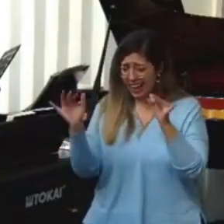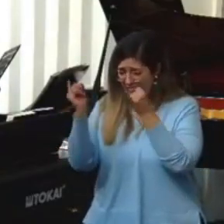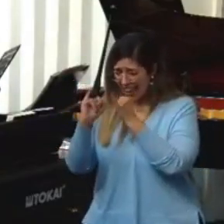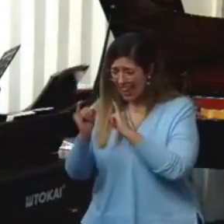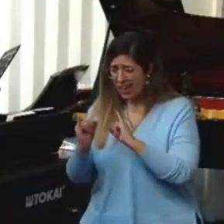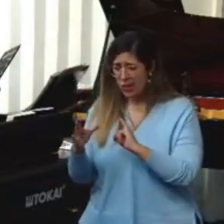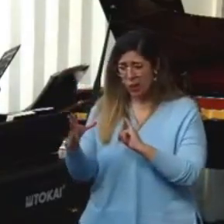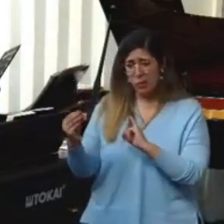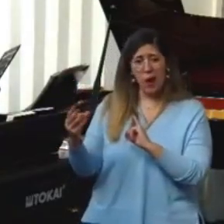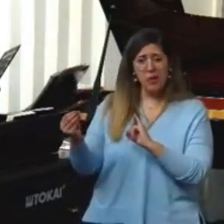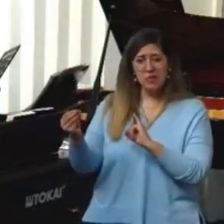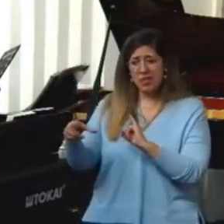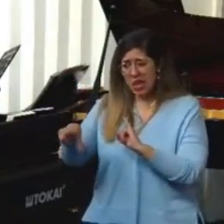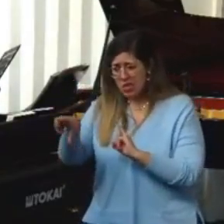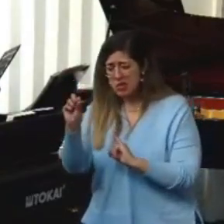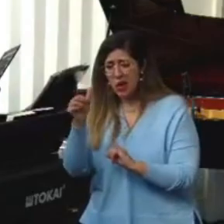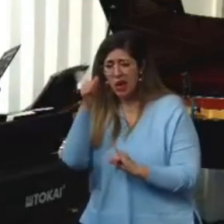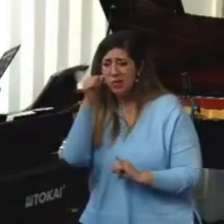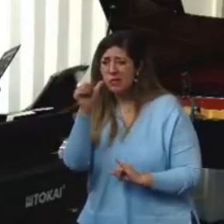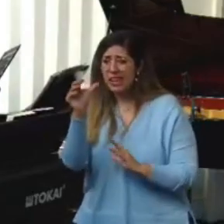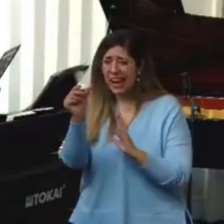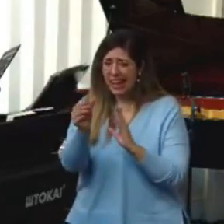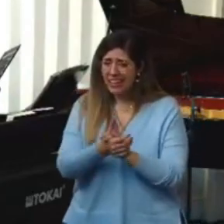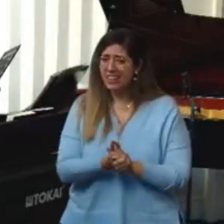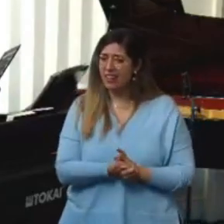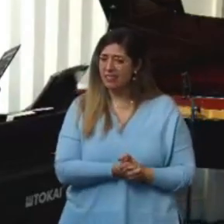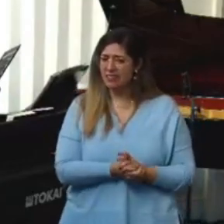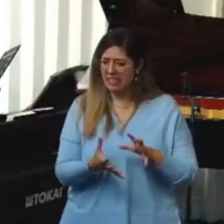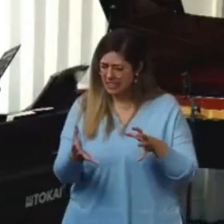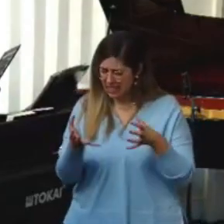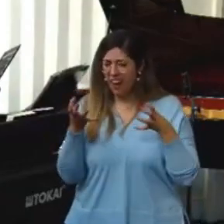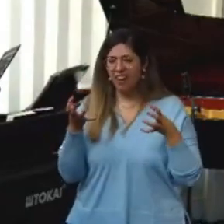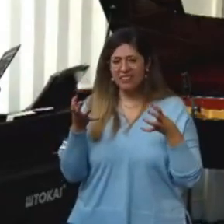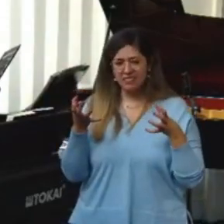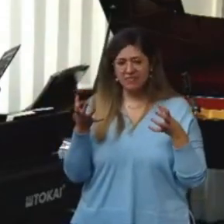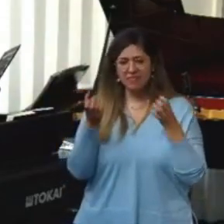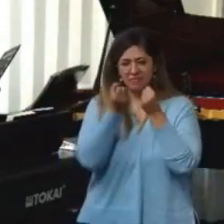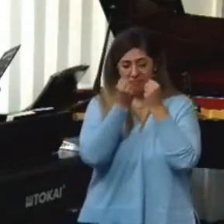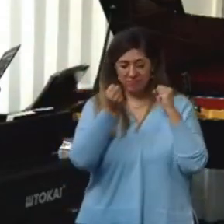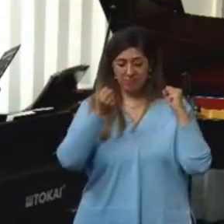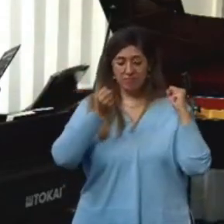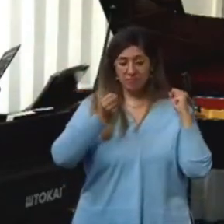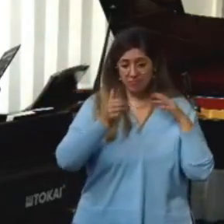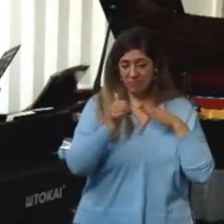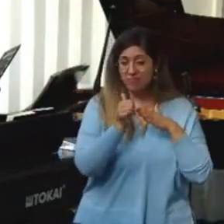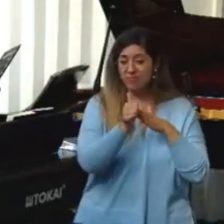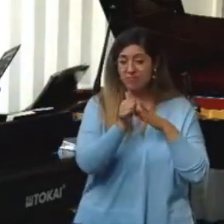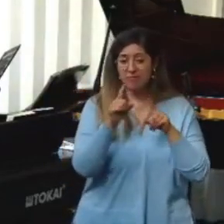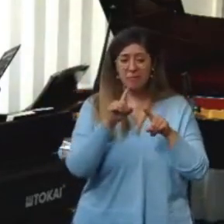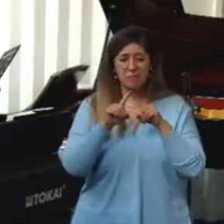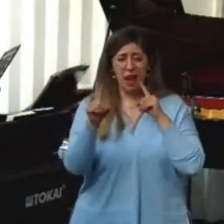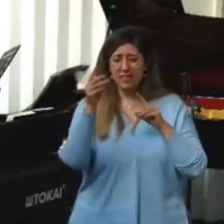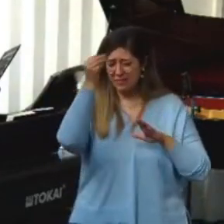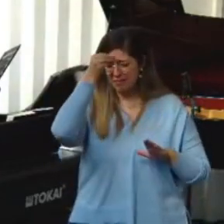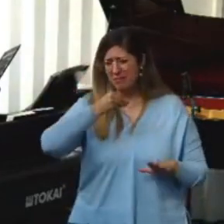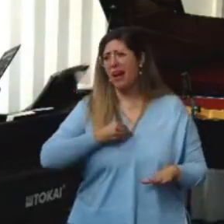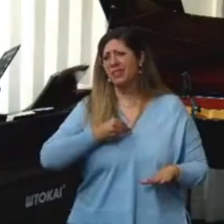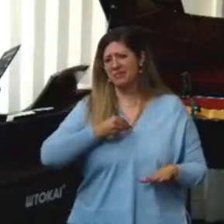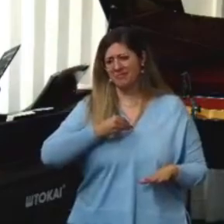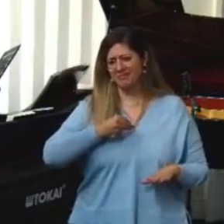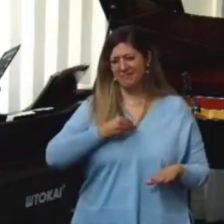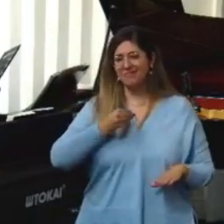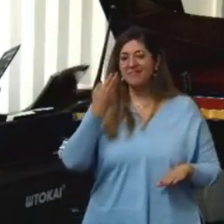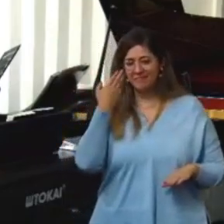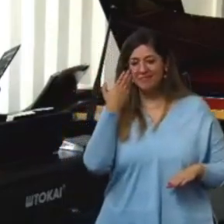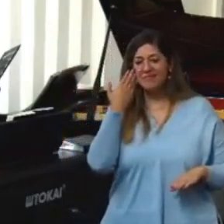verdade, o texto mostra, Deus estava conduzindo esta história, mas isso não anula a fraqueza de